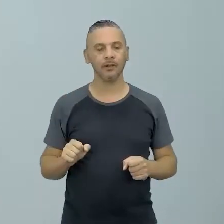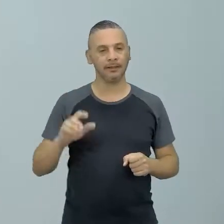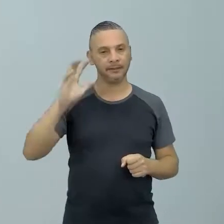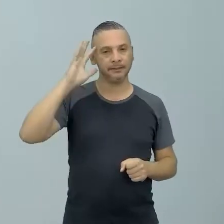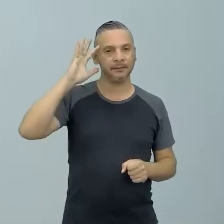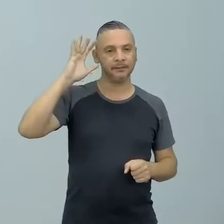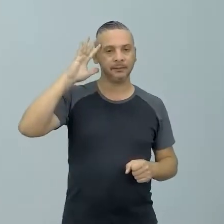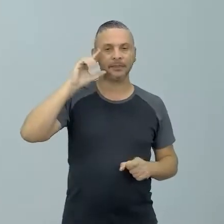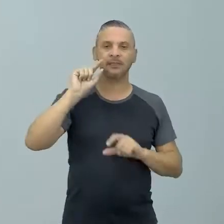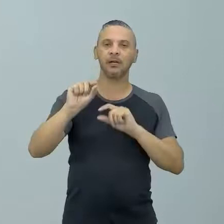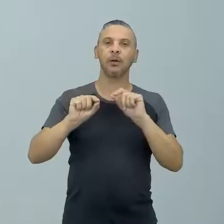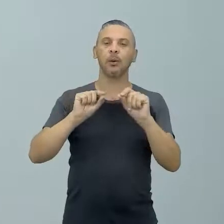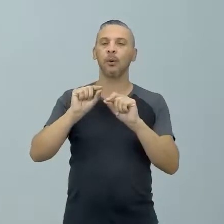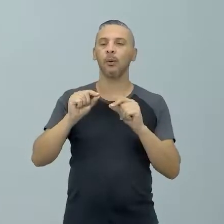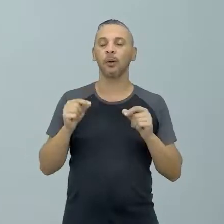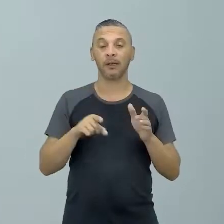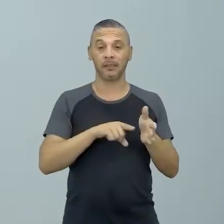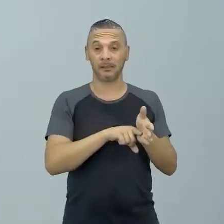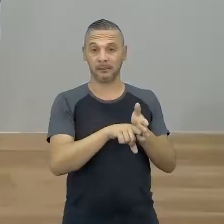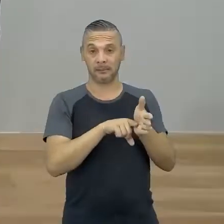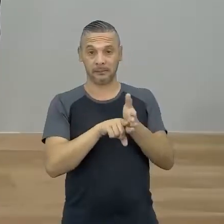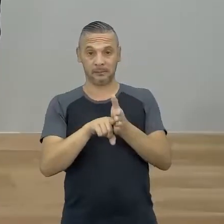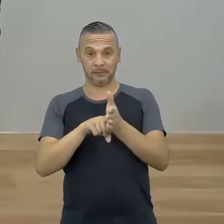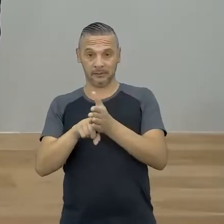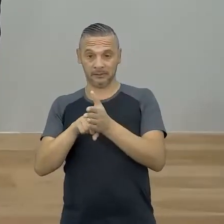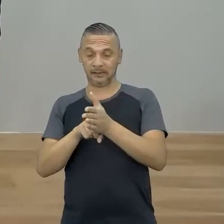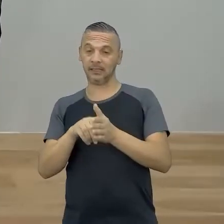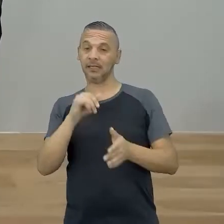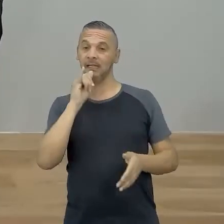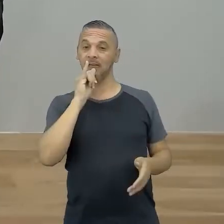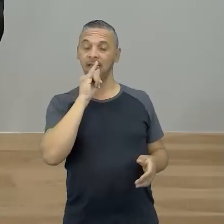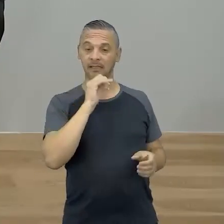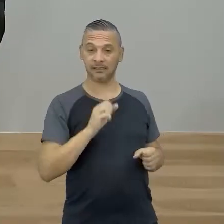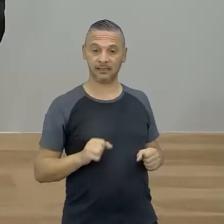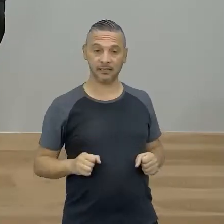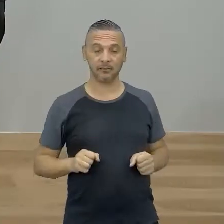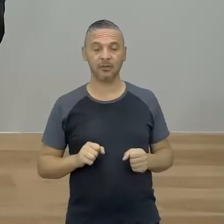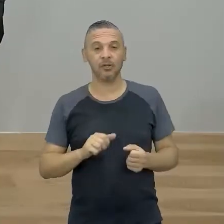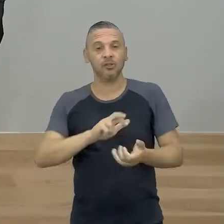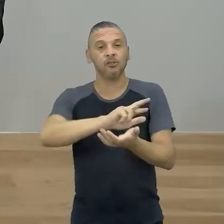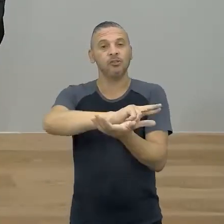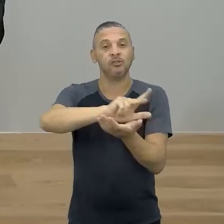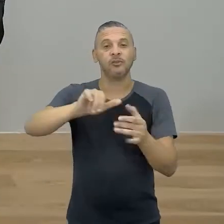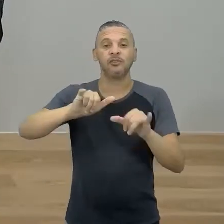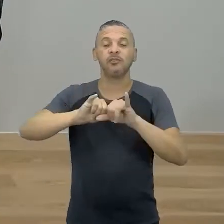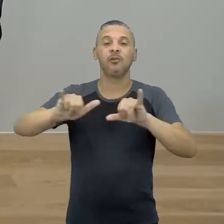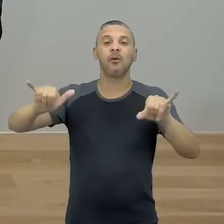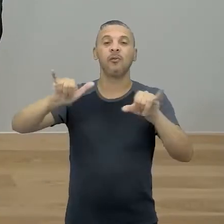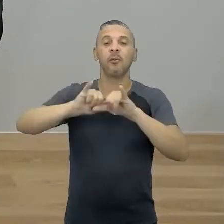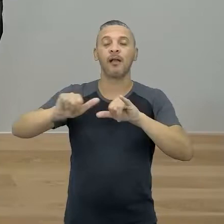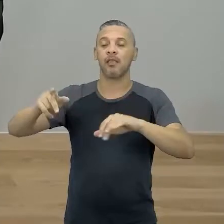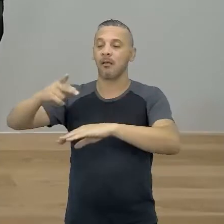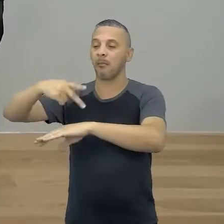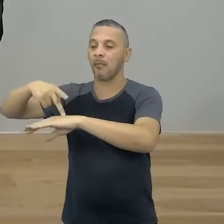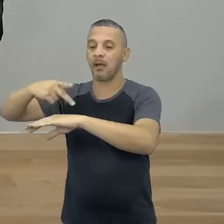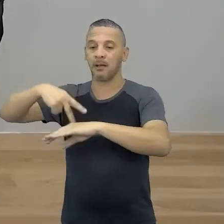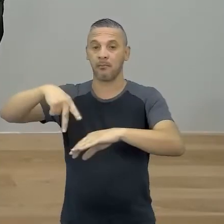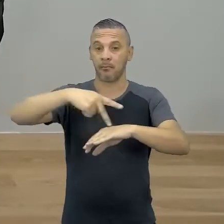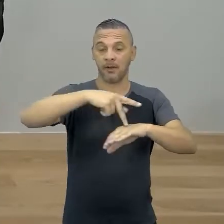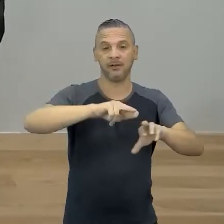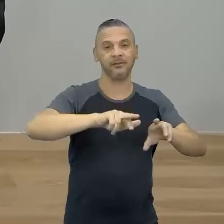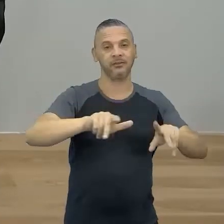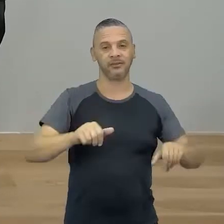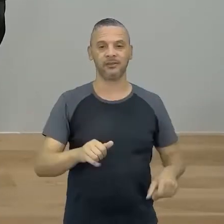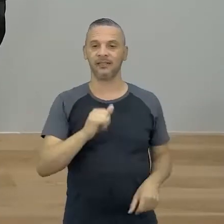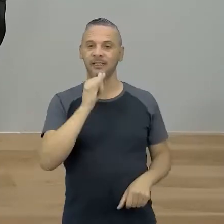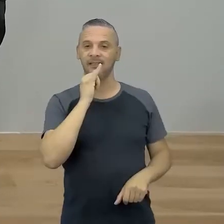pensar um tipo de pesquisa, seria pensar no diferentes tipos de propagandas em cada país. Porque a propaganda,